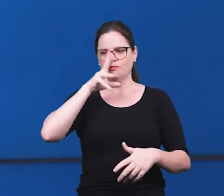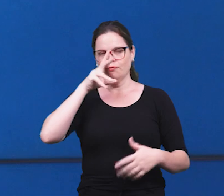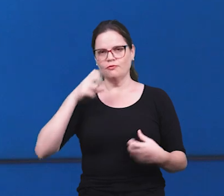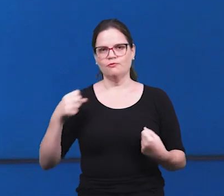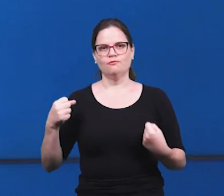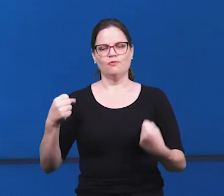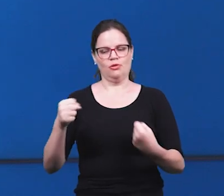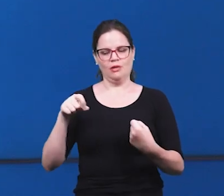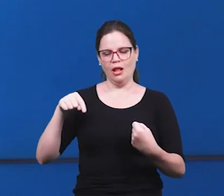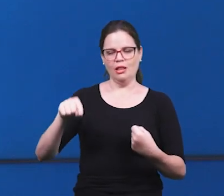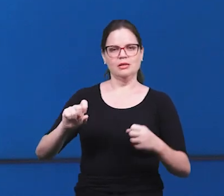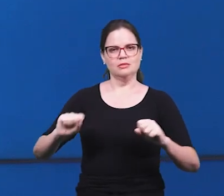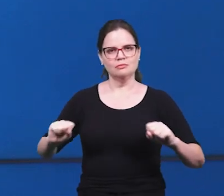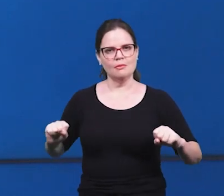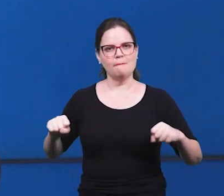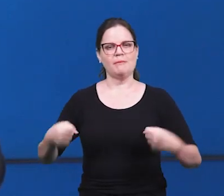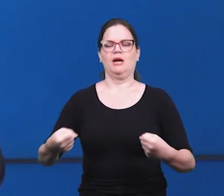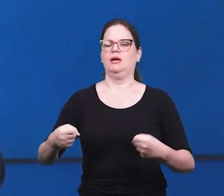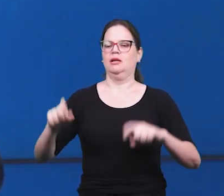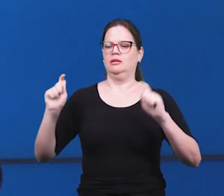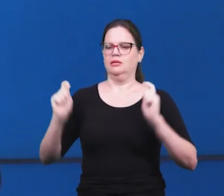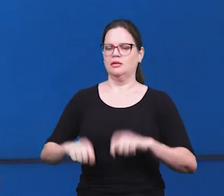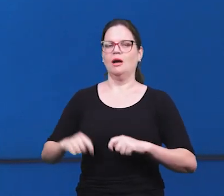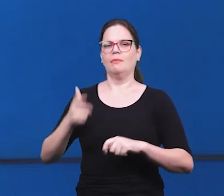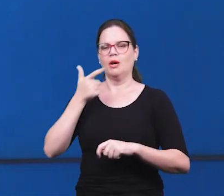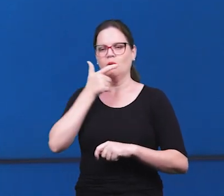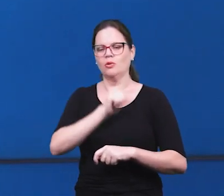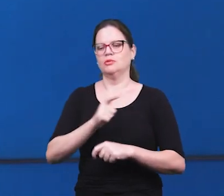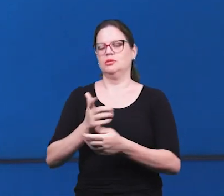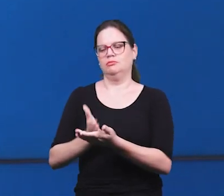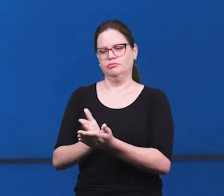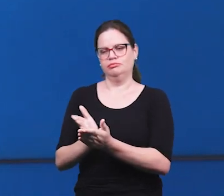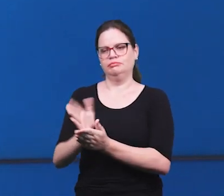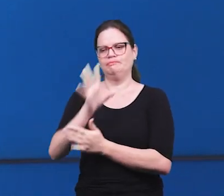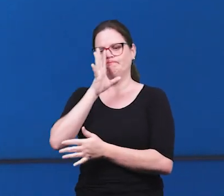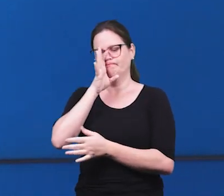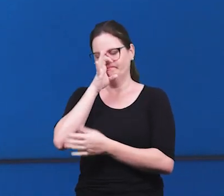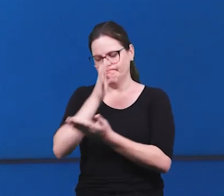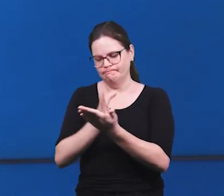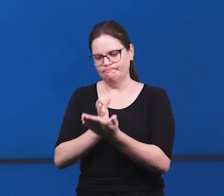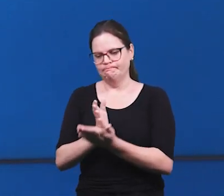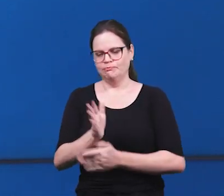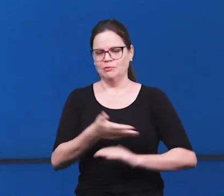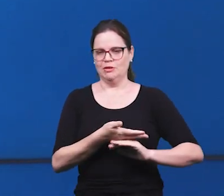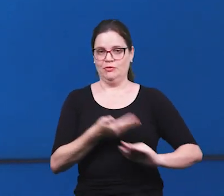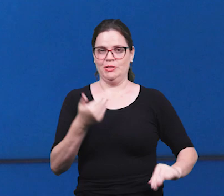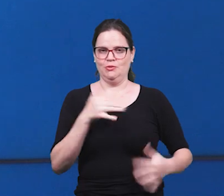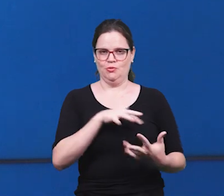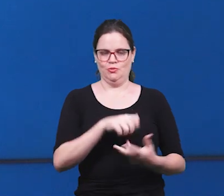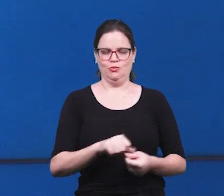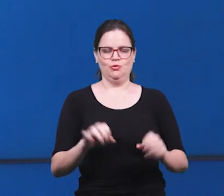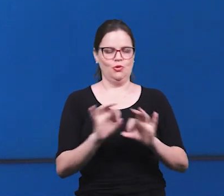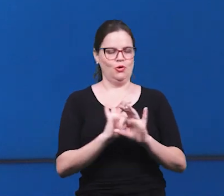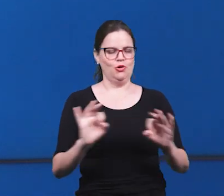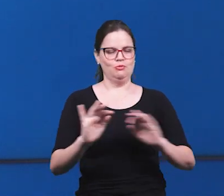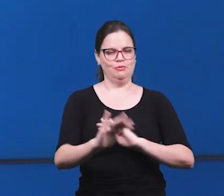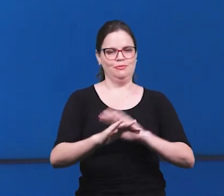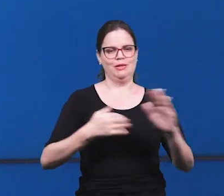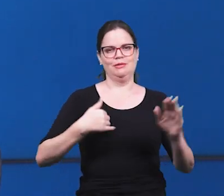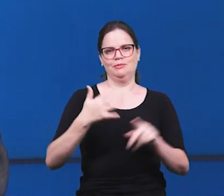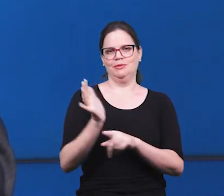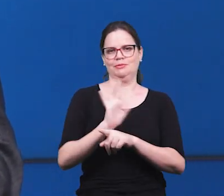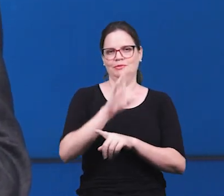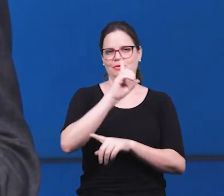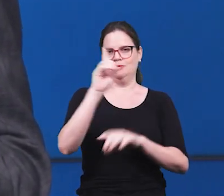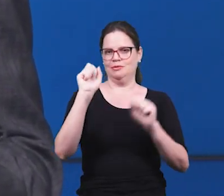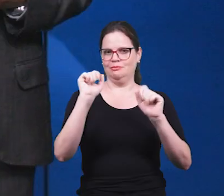Sardes fortaleceu esses irmãos para eles não se contaminarem com o mundo. Muito bem colocado, obrigado pela participação de vocês,